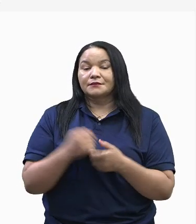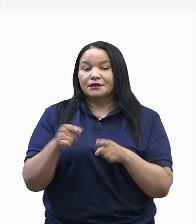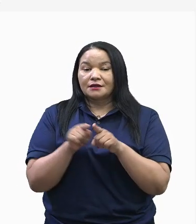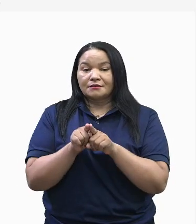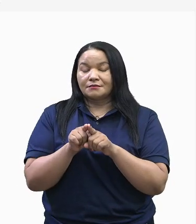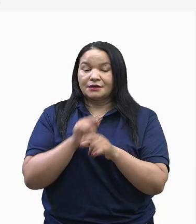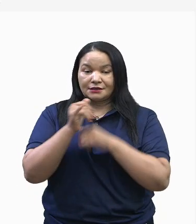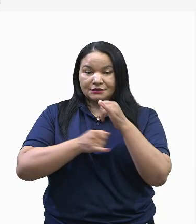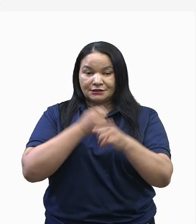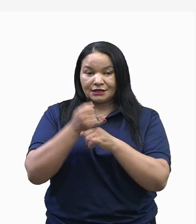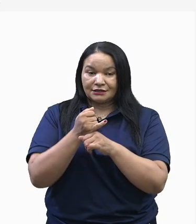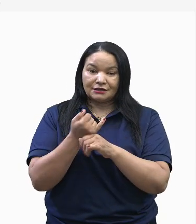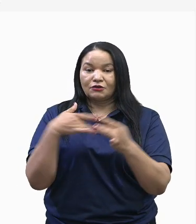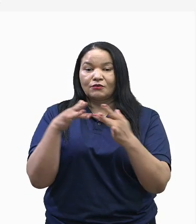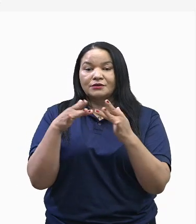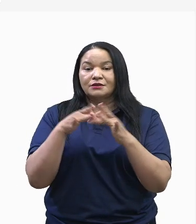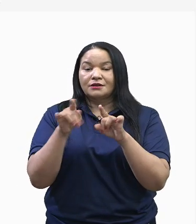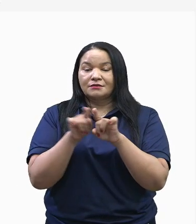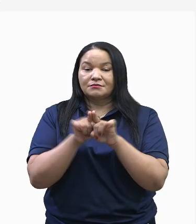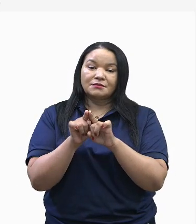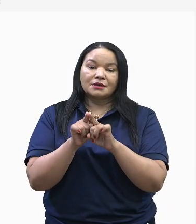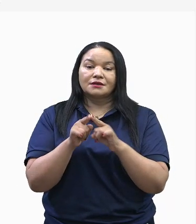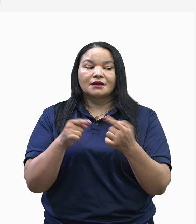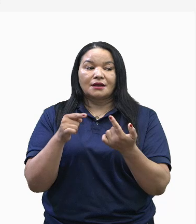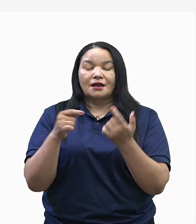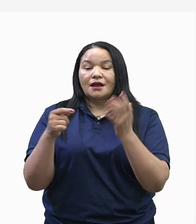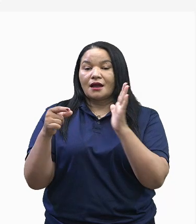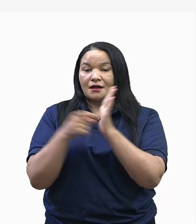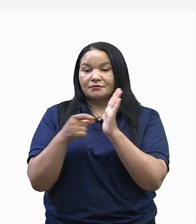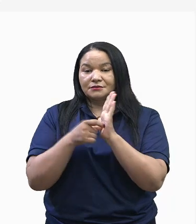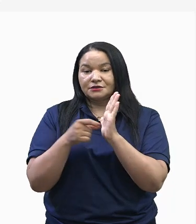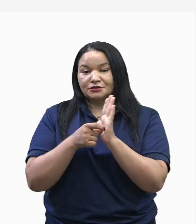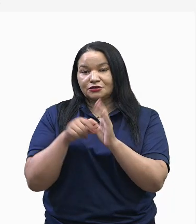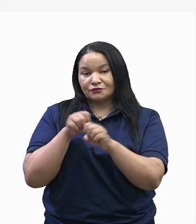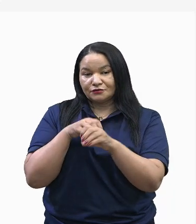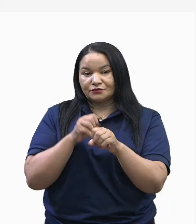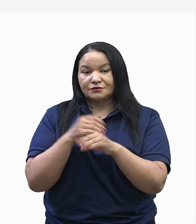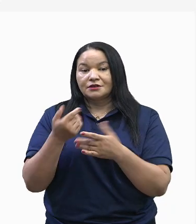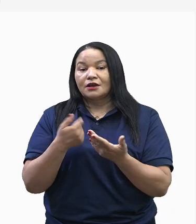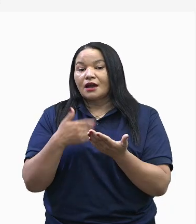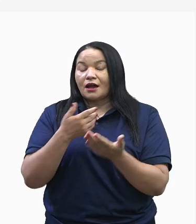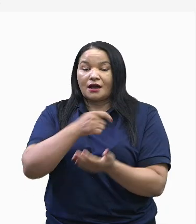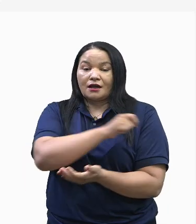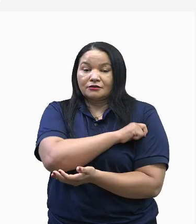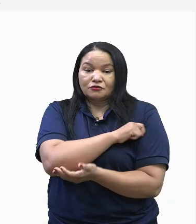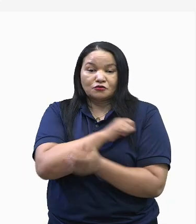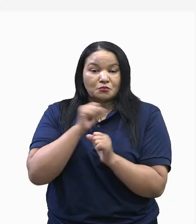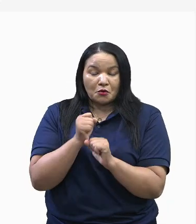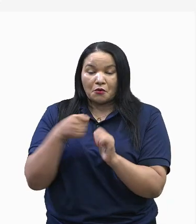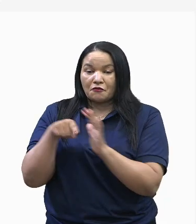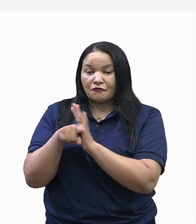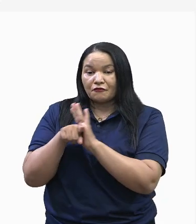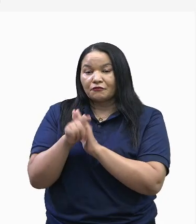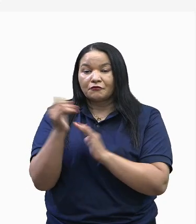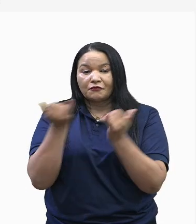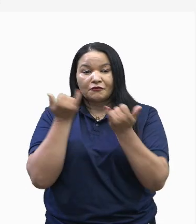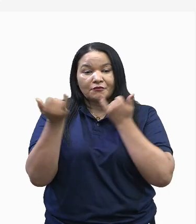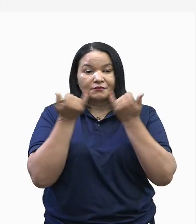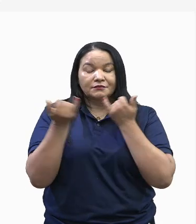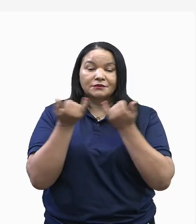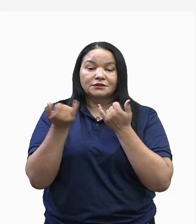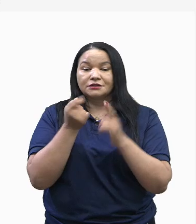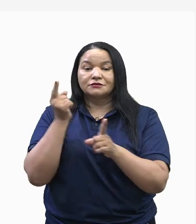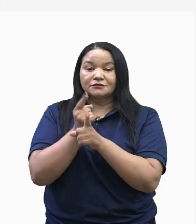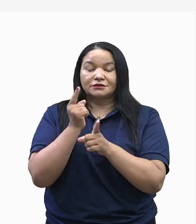internet e a aplicativos educativos, os estudantes podem explorar informações de maneira